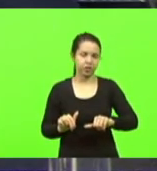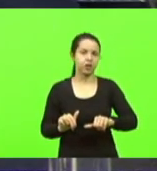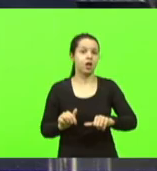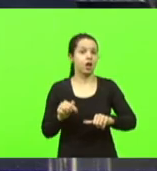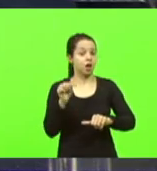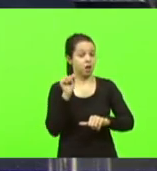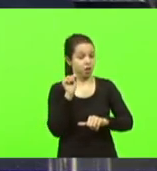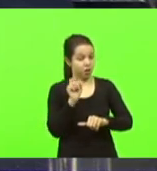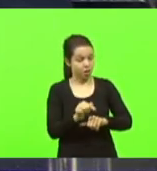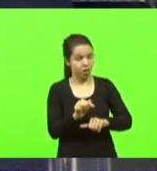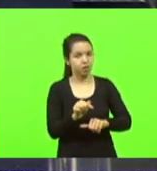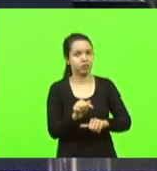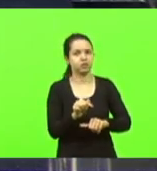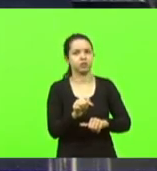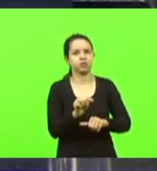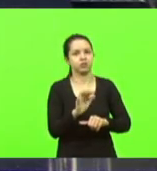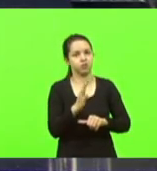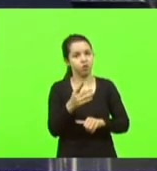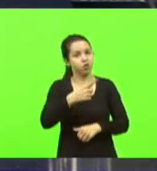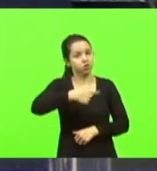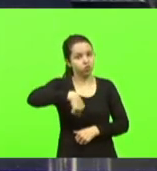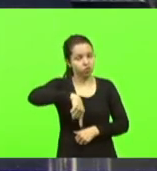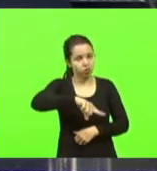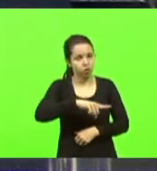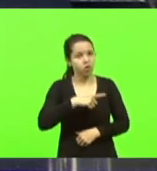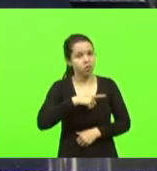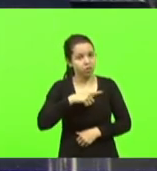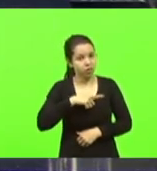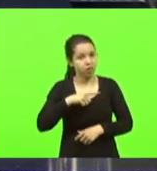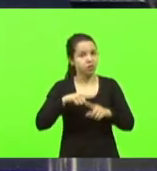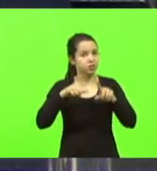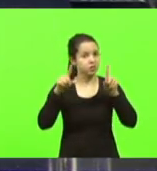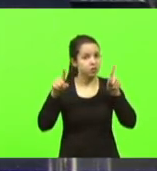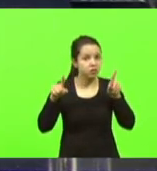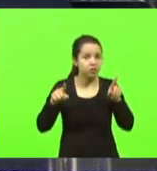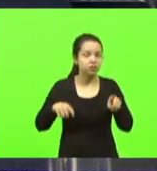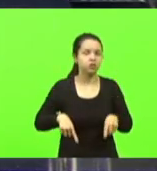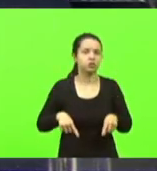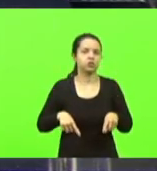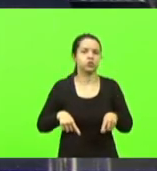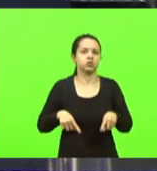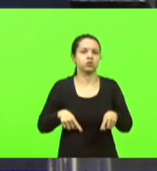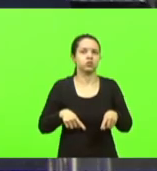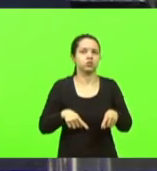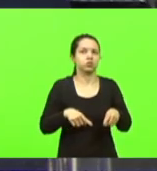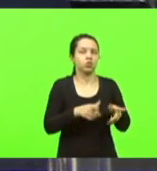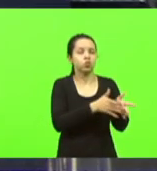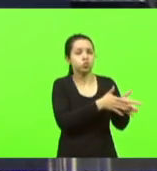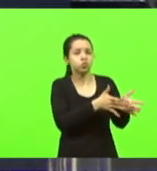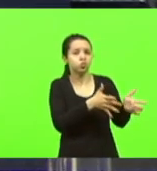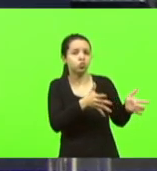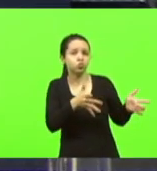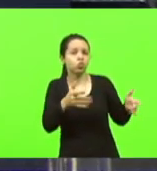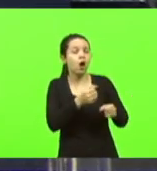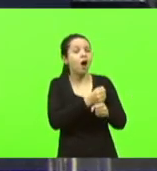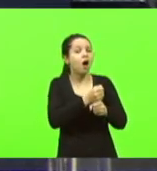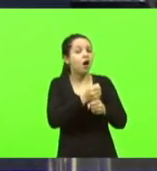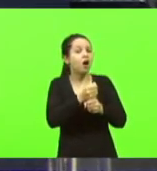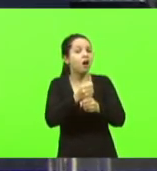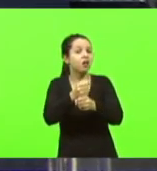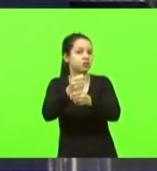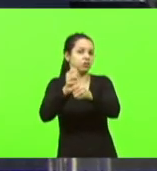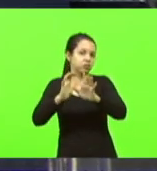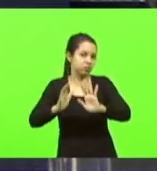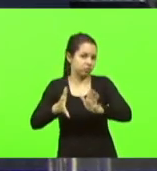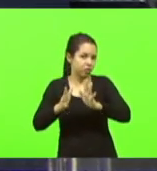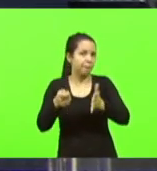nesse caso nós temos servidores E durante muitos anos a